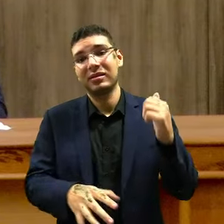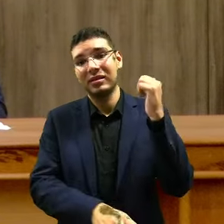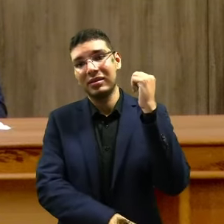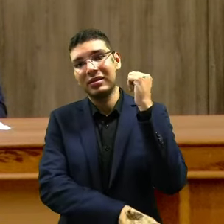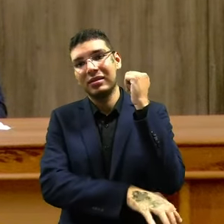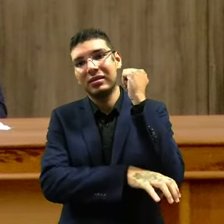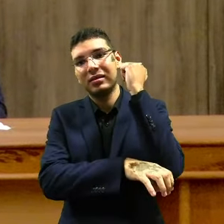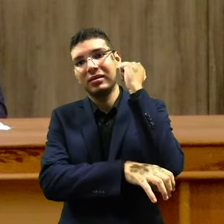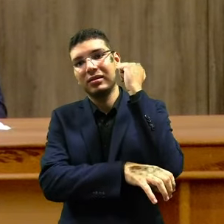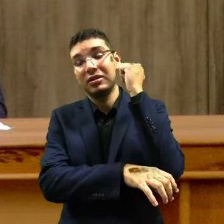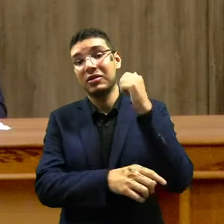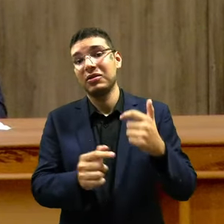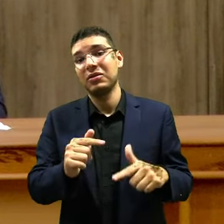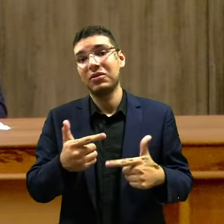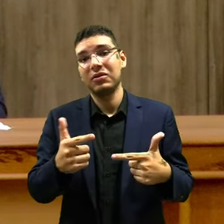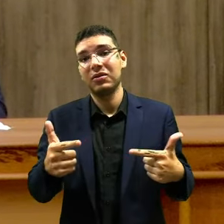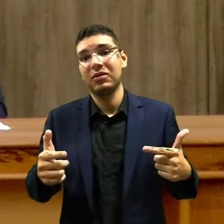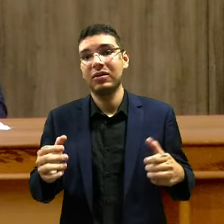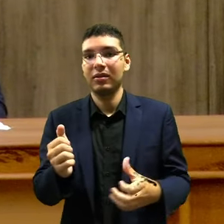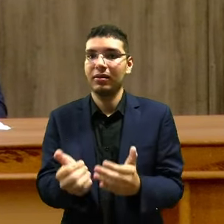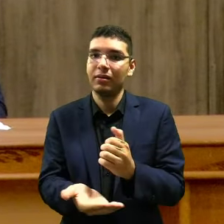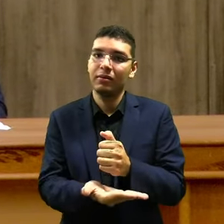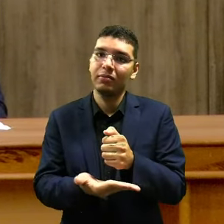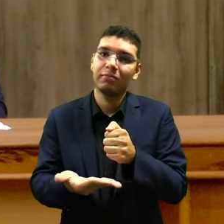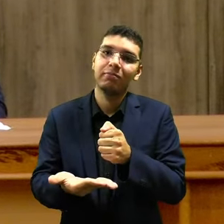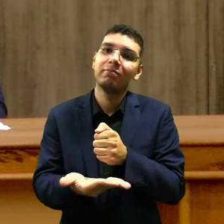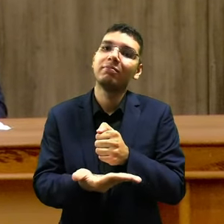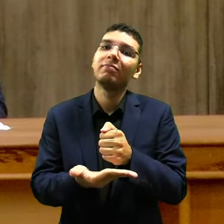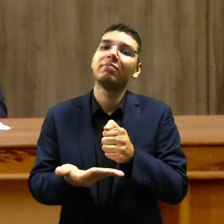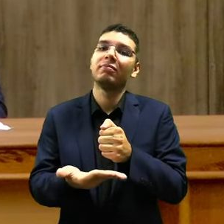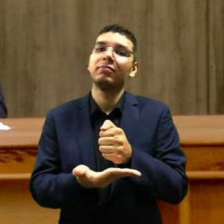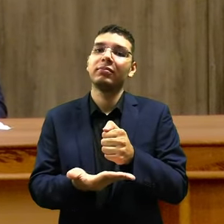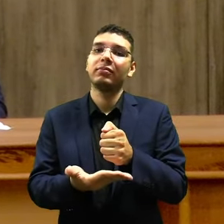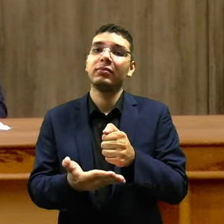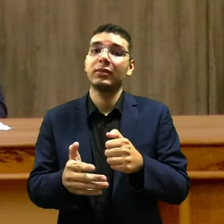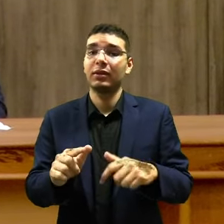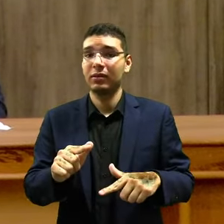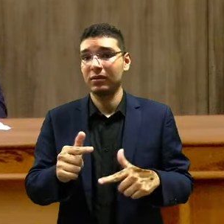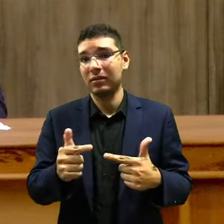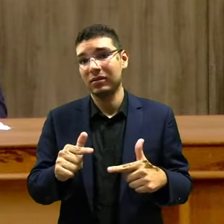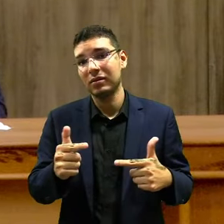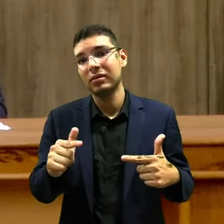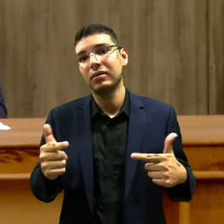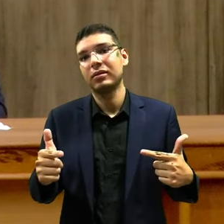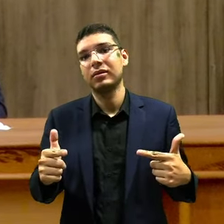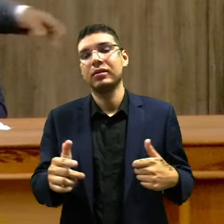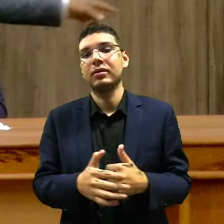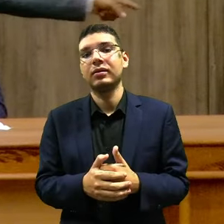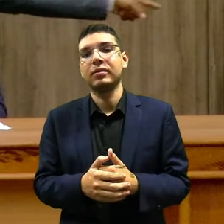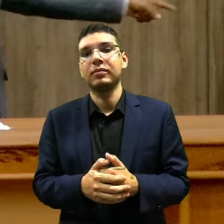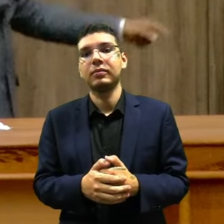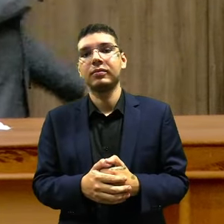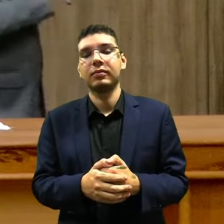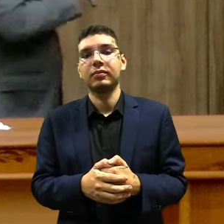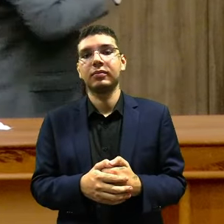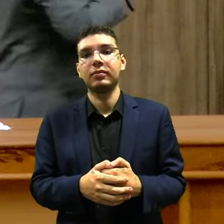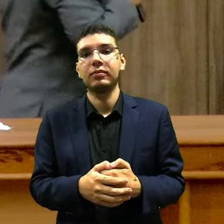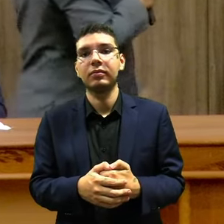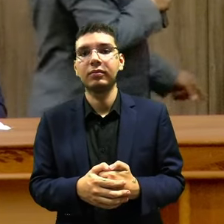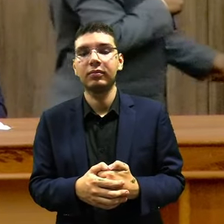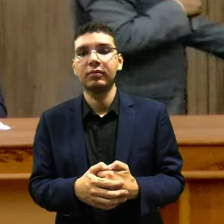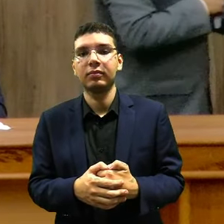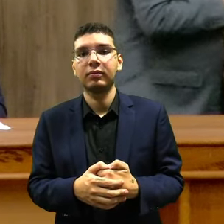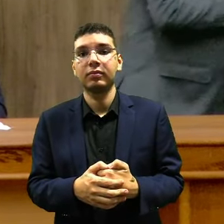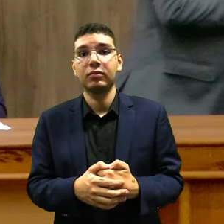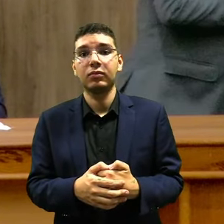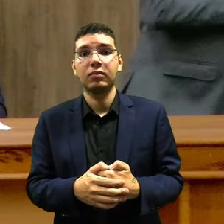é Diga aí vocês bem forte é não ter o quê Quem não tem raiz não tem procedência tu tem pai tu teve pai Luiz Fernando tu